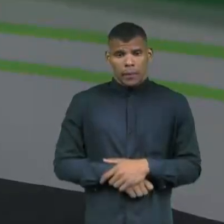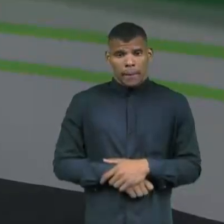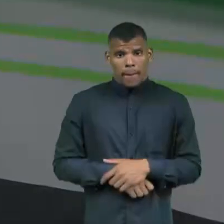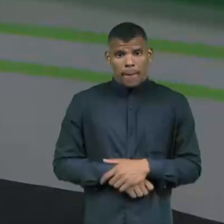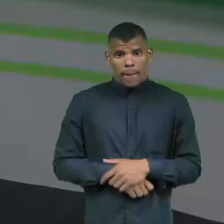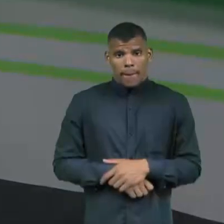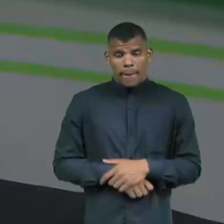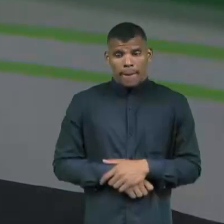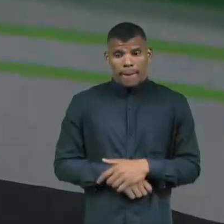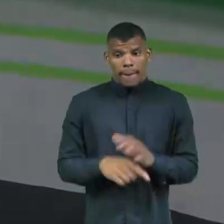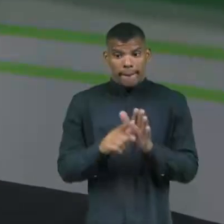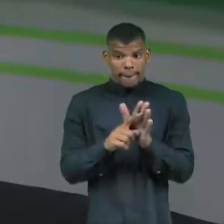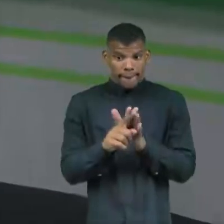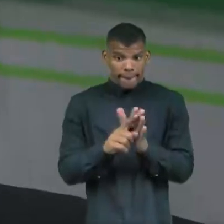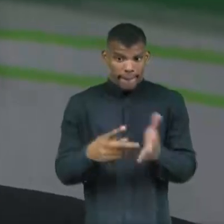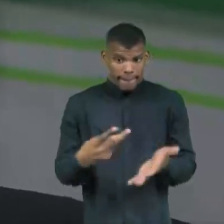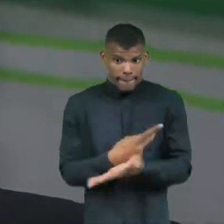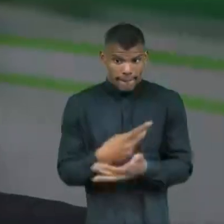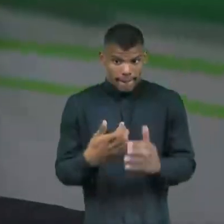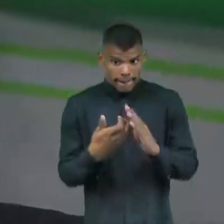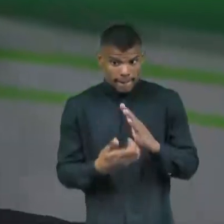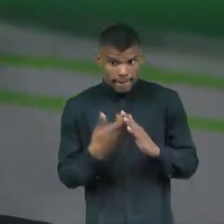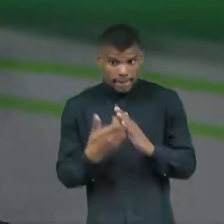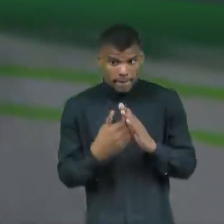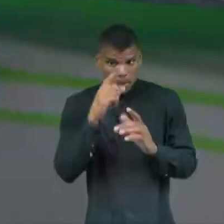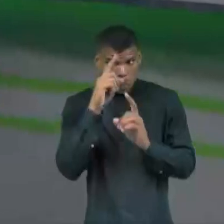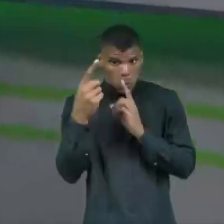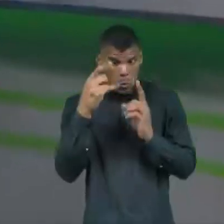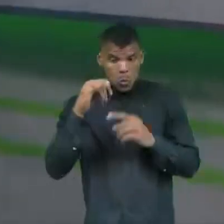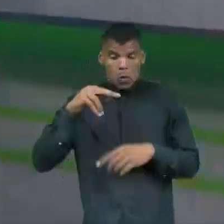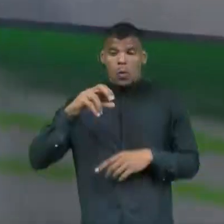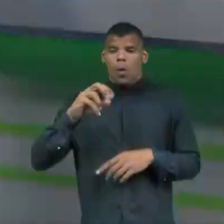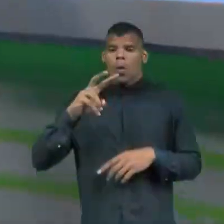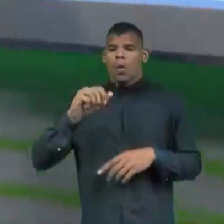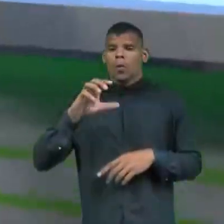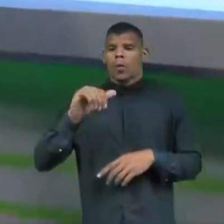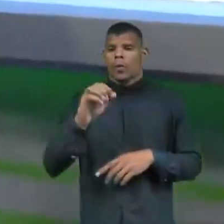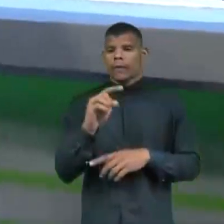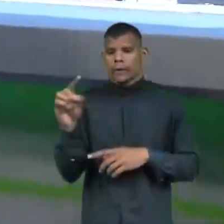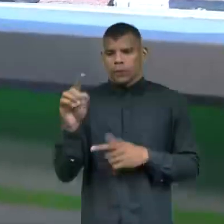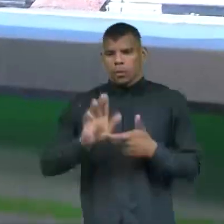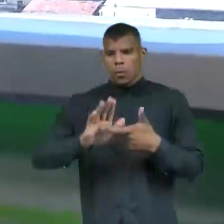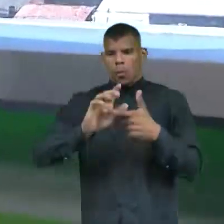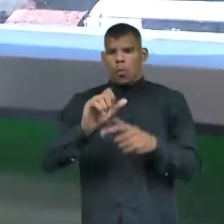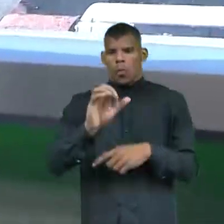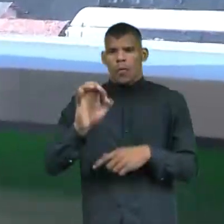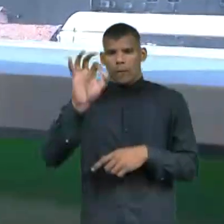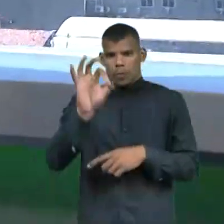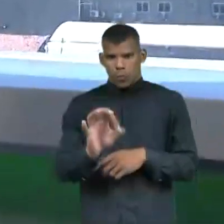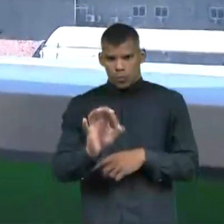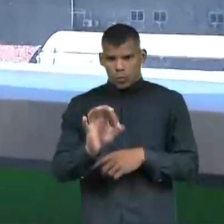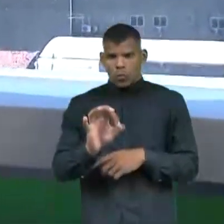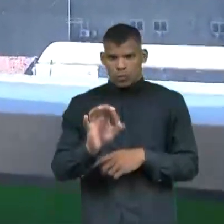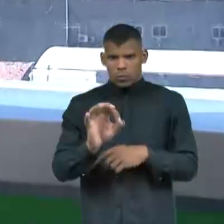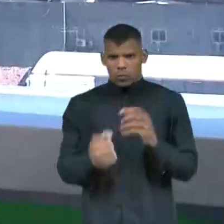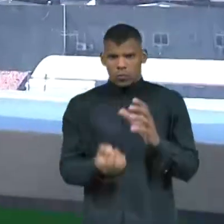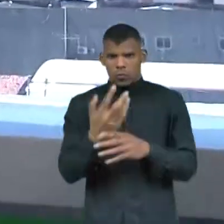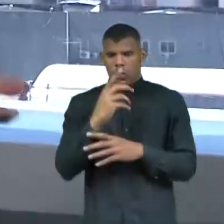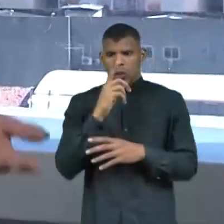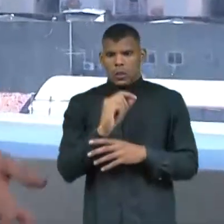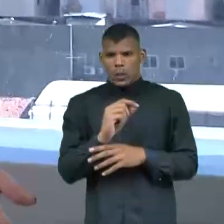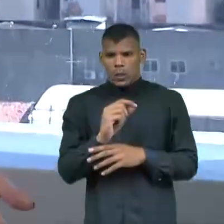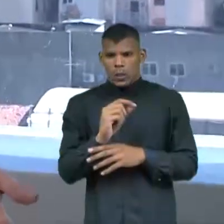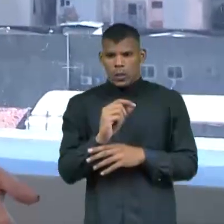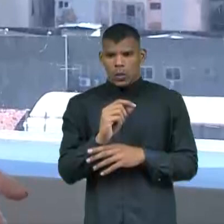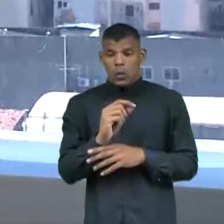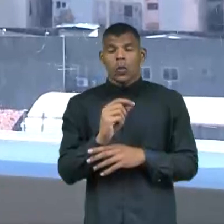Um estudo realizado por uma empresa de inovação mostra que 90% das startups foram fundadas por homens. Nos